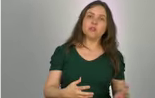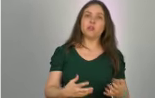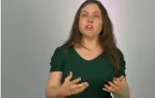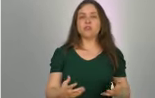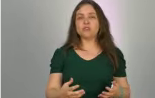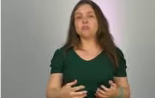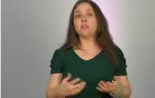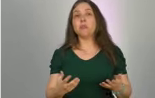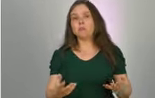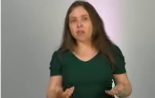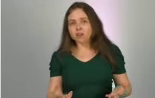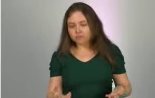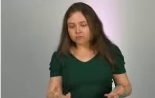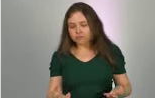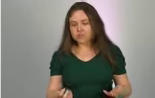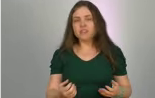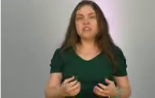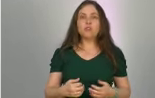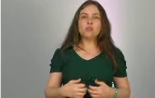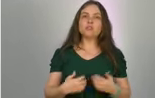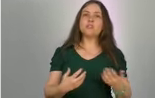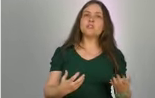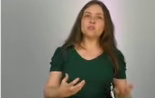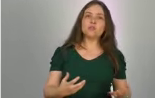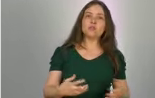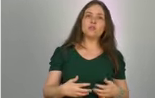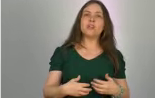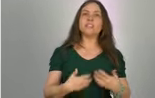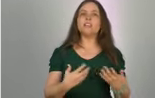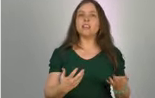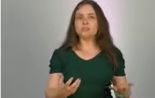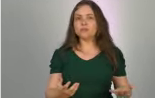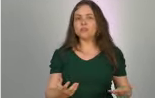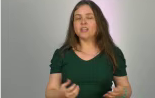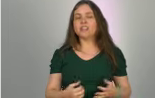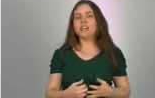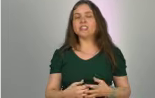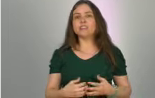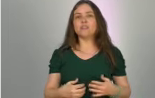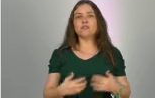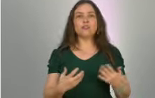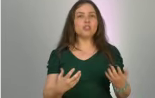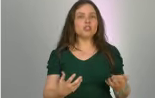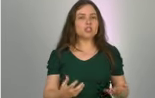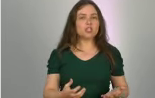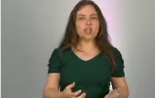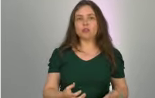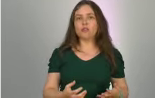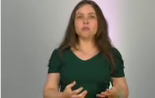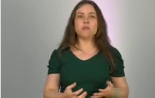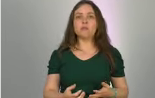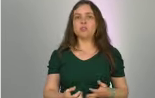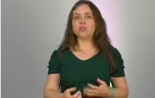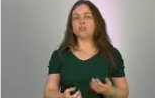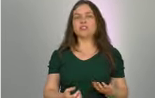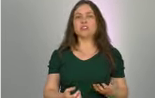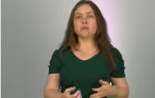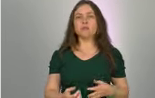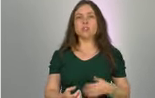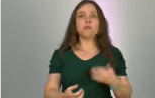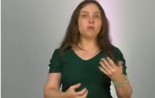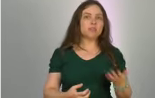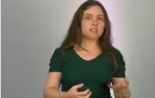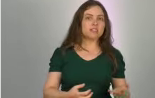nós temos livros e periódicos em papel hoje nós temos todo um acesso essa tecnologia digital que nos